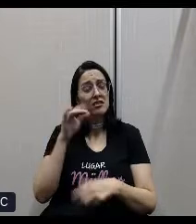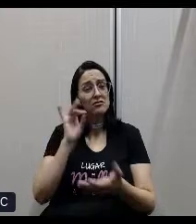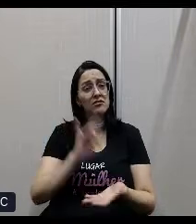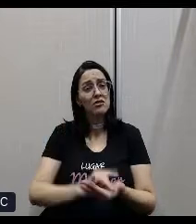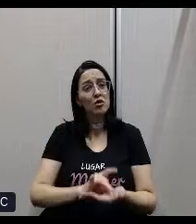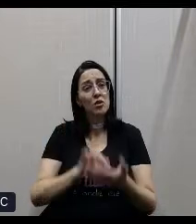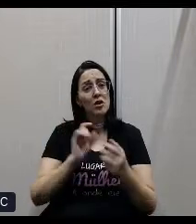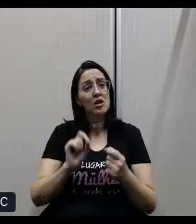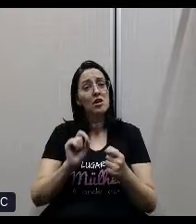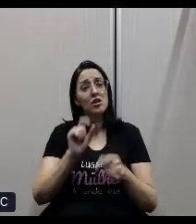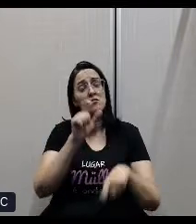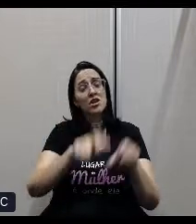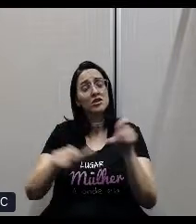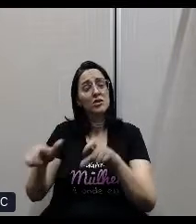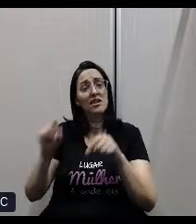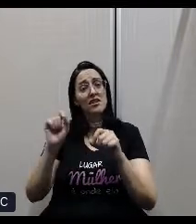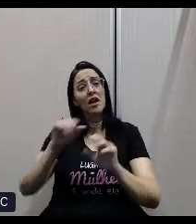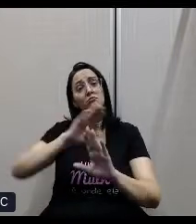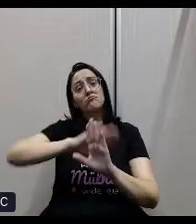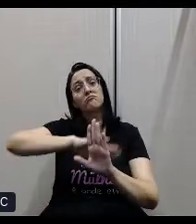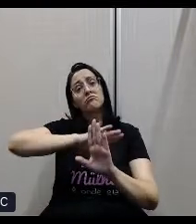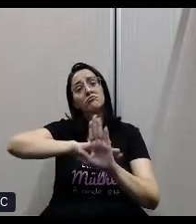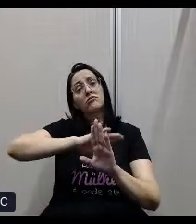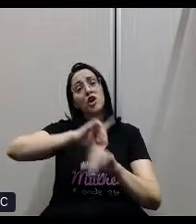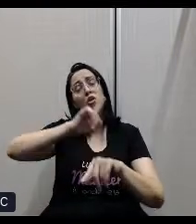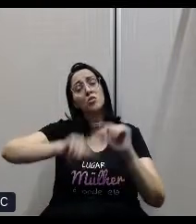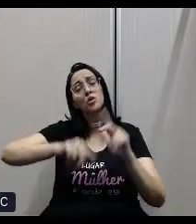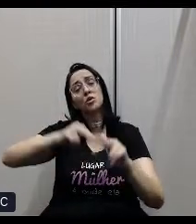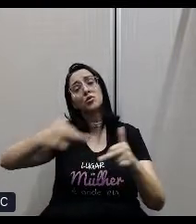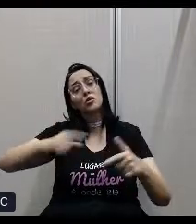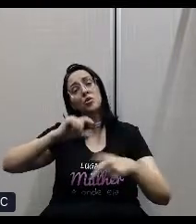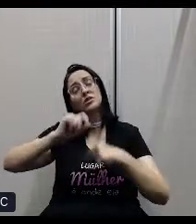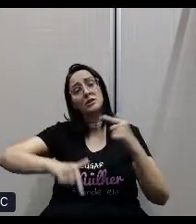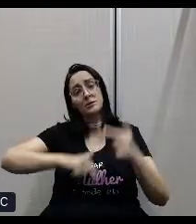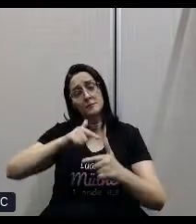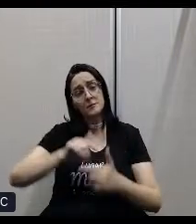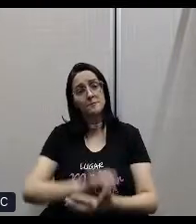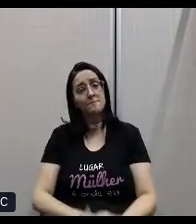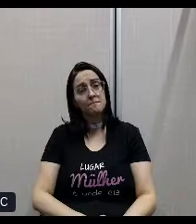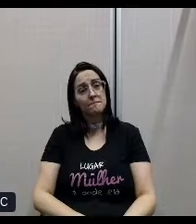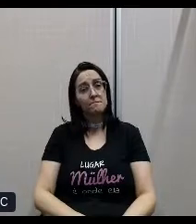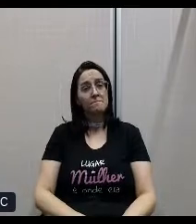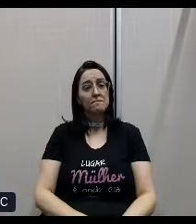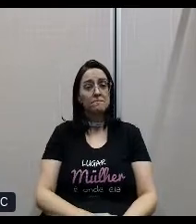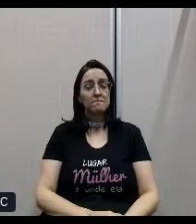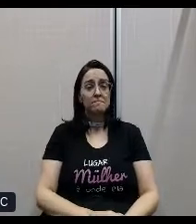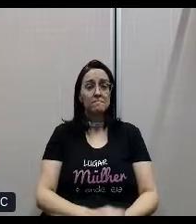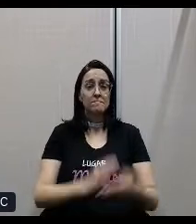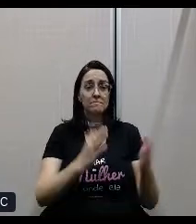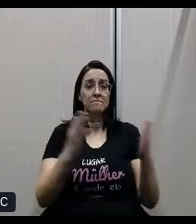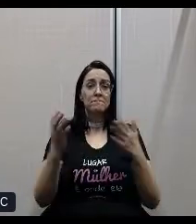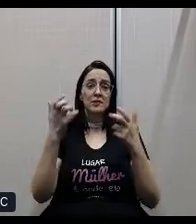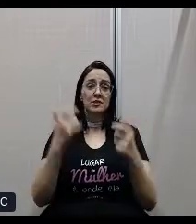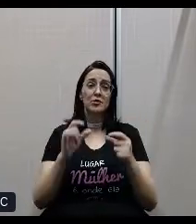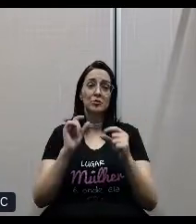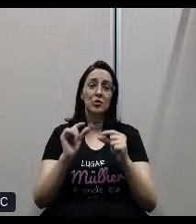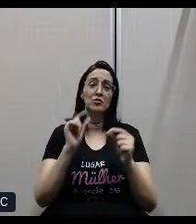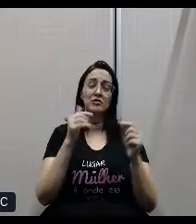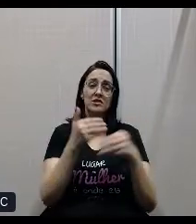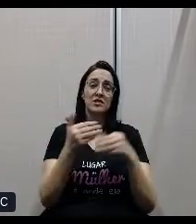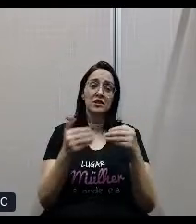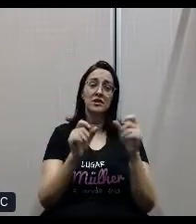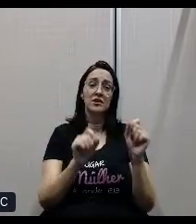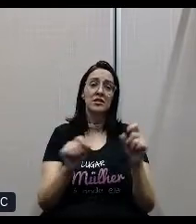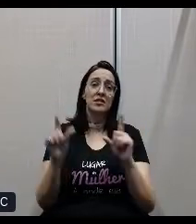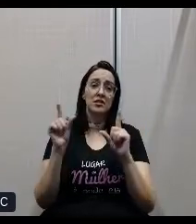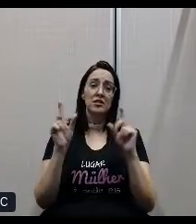são as pessoas que estão por trás do nosso produto ou serviço. E daí a gente começa a falar um pouco, no próximo slide, o